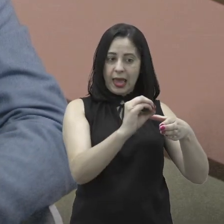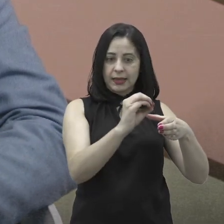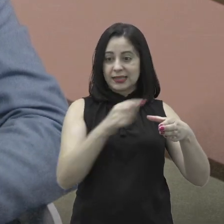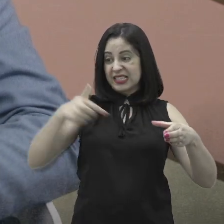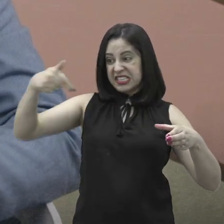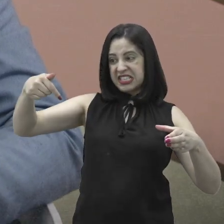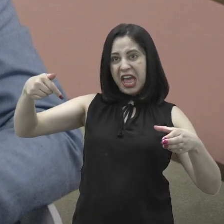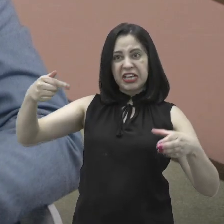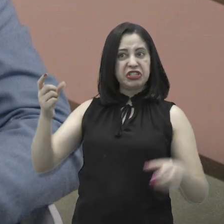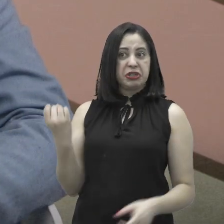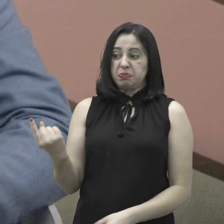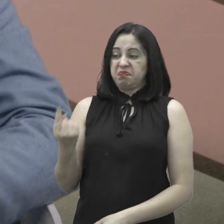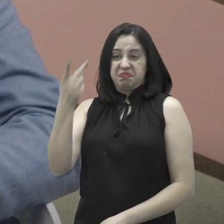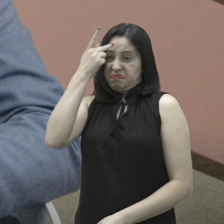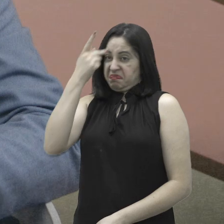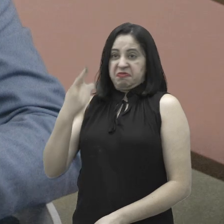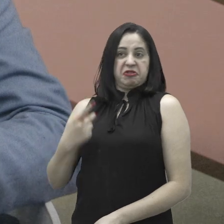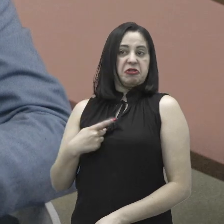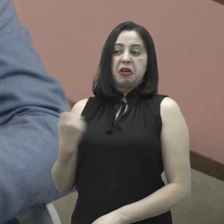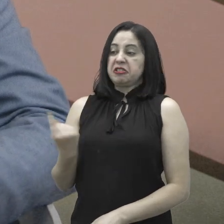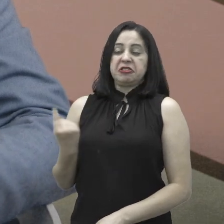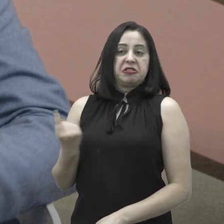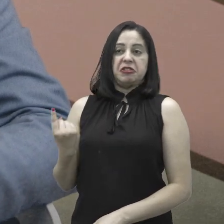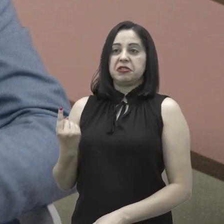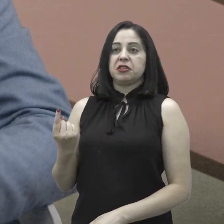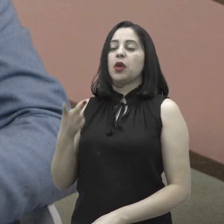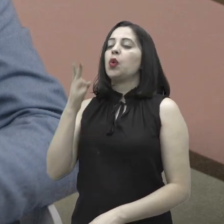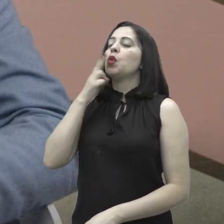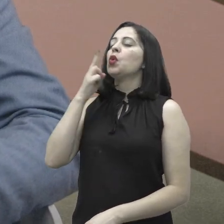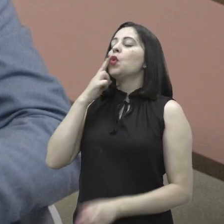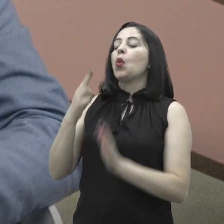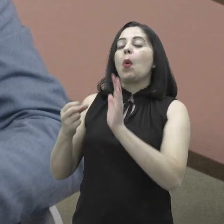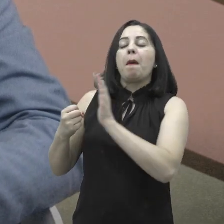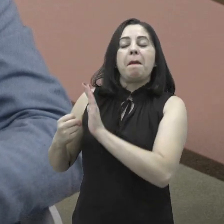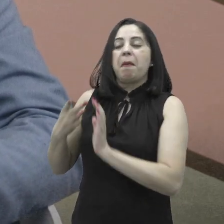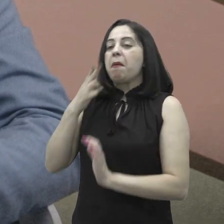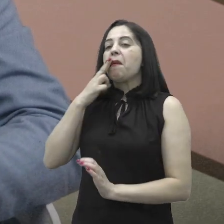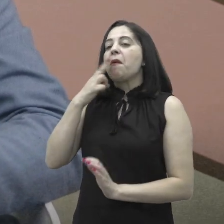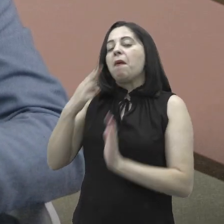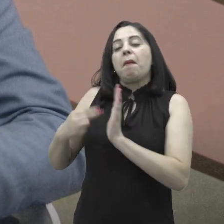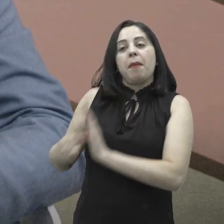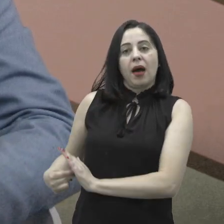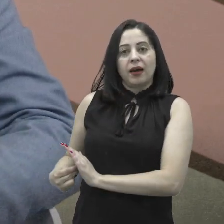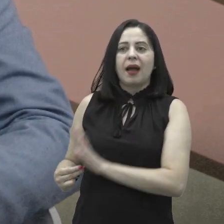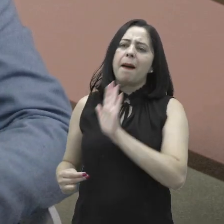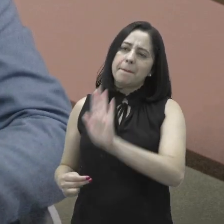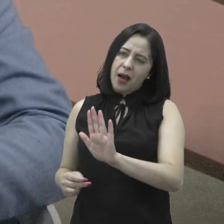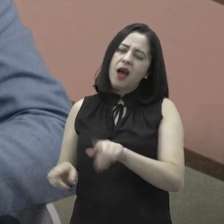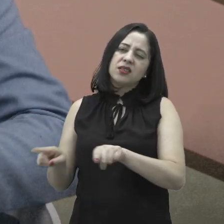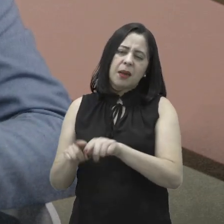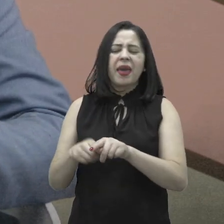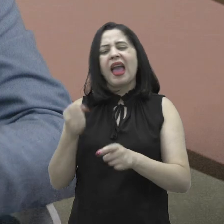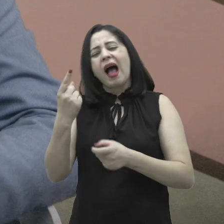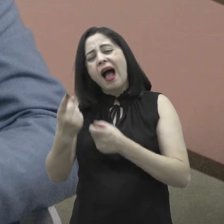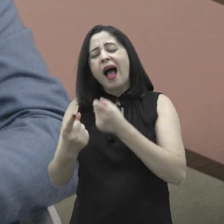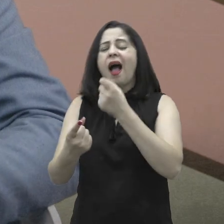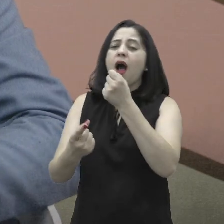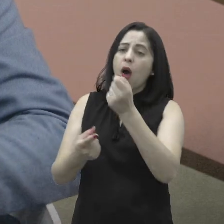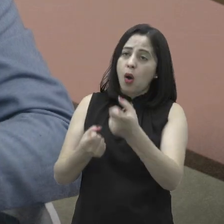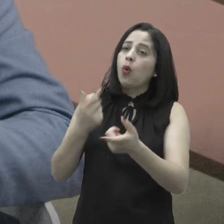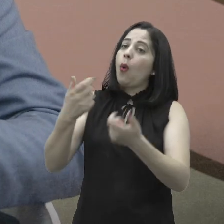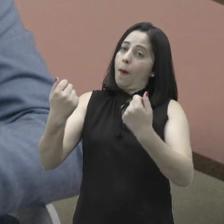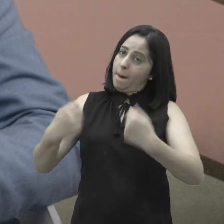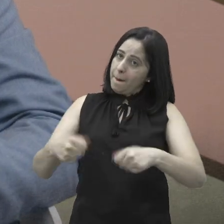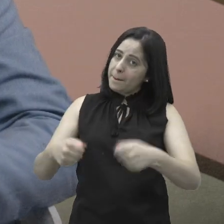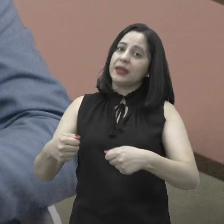por conta própria, sem ajuda. Isso mostra que o hábito é muito vinculado à pessoa. Mas existem, claro, aquelas pessoas que precisam de algum suporte,